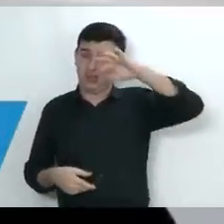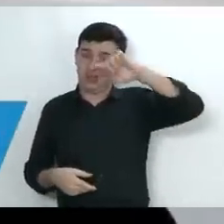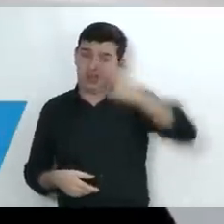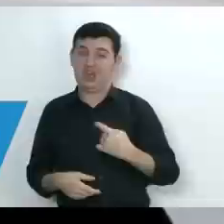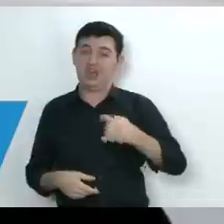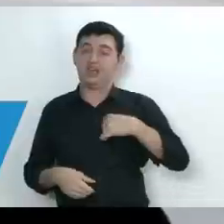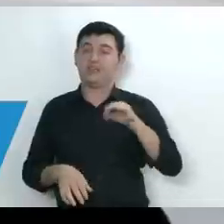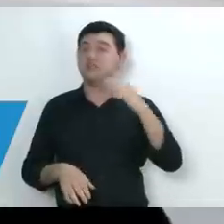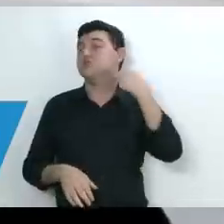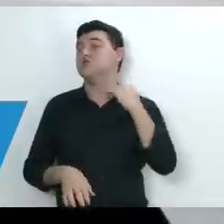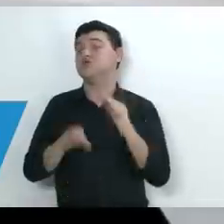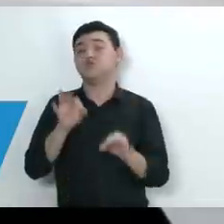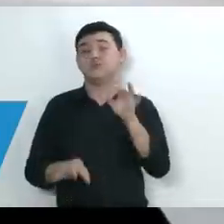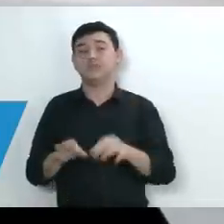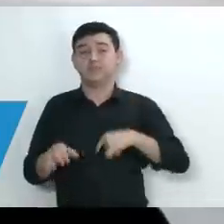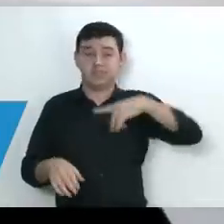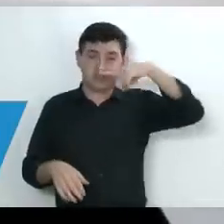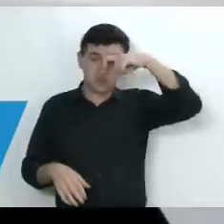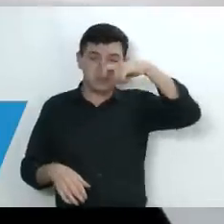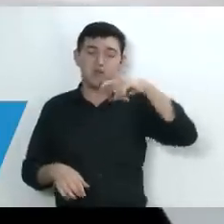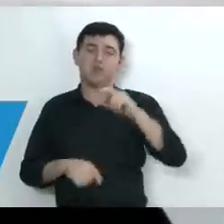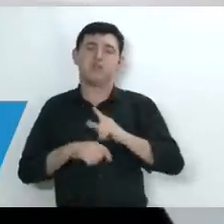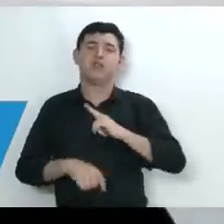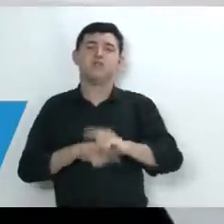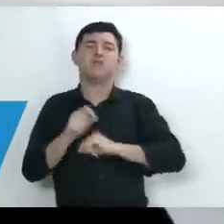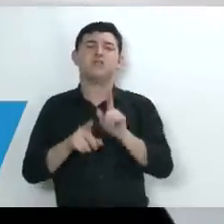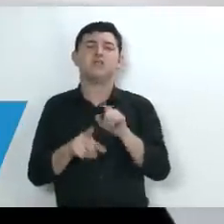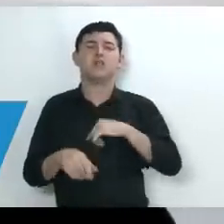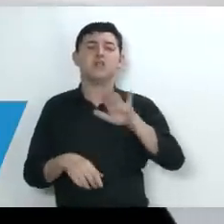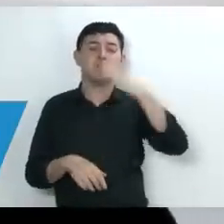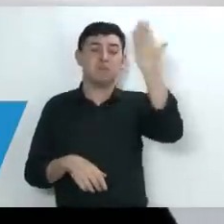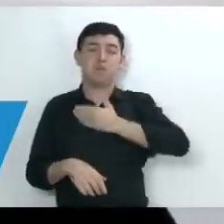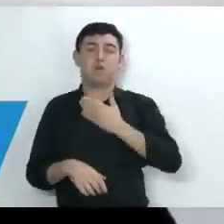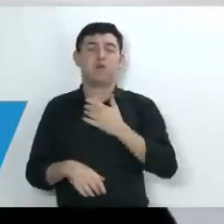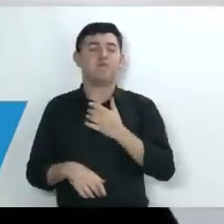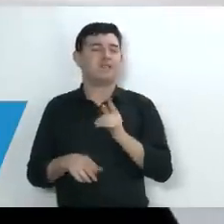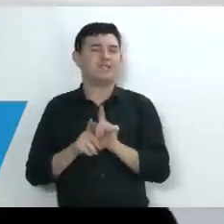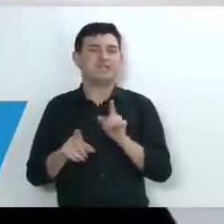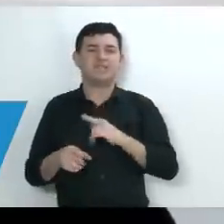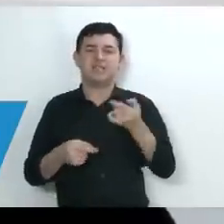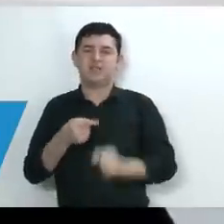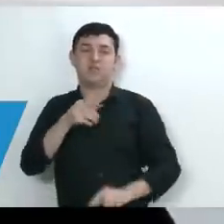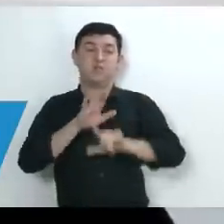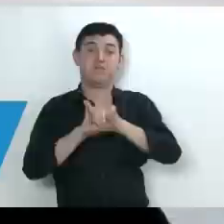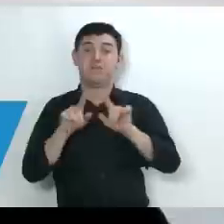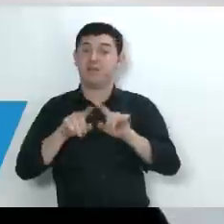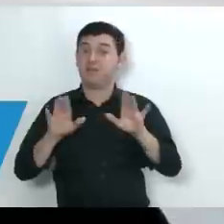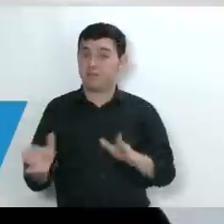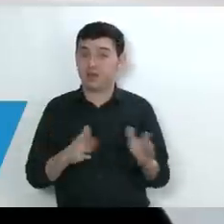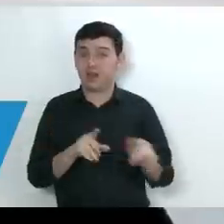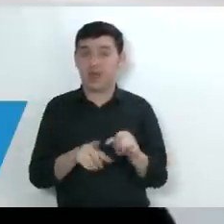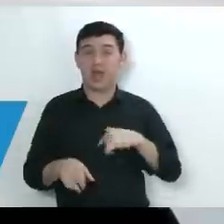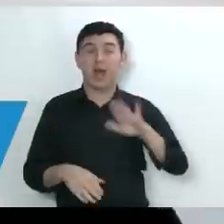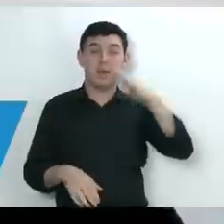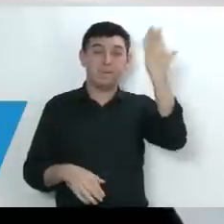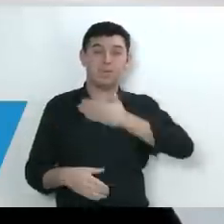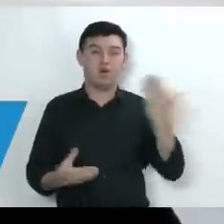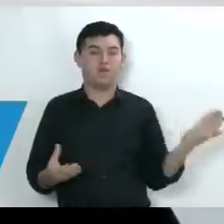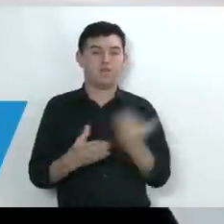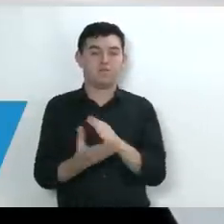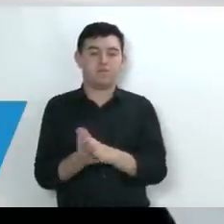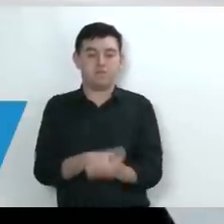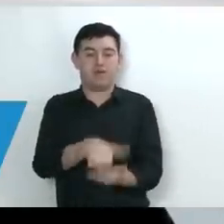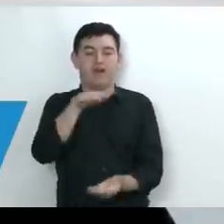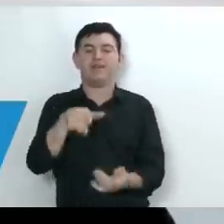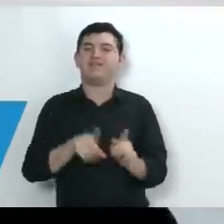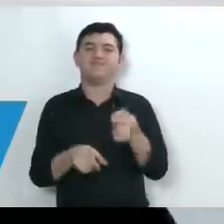são inadmissíveis no processo as provas obtidas por meios ilícitos. A prova trazida aos autos é ilícita, ilegítima